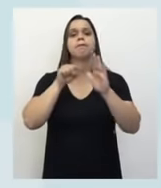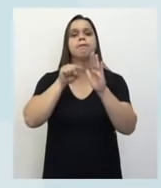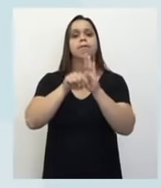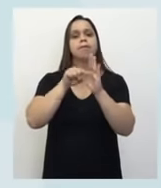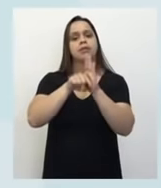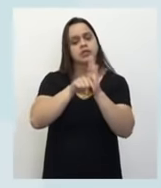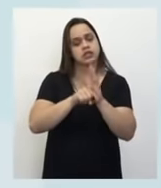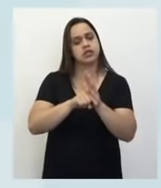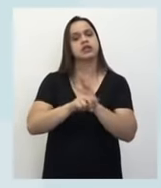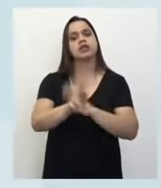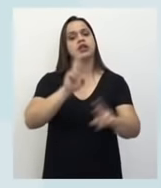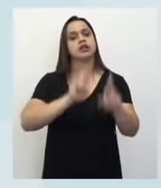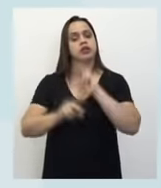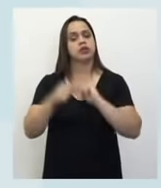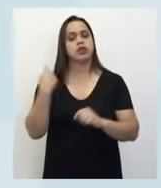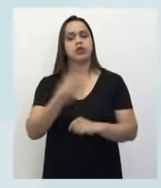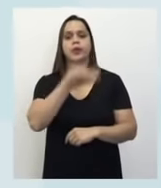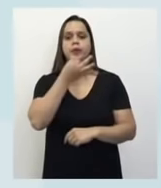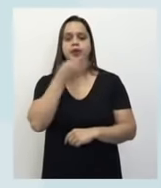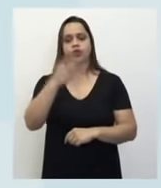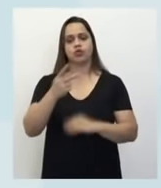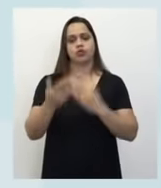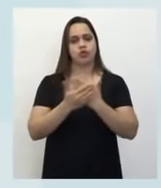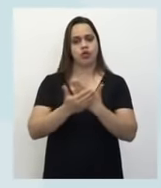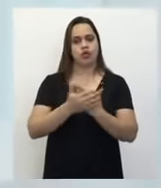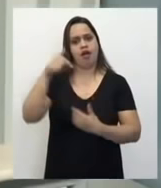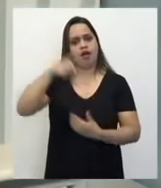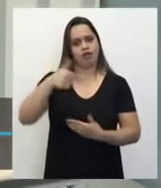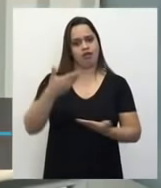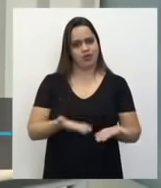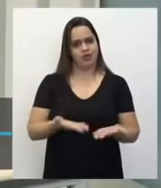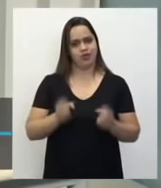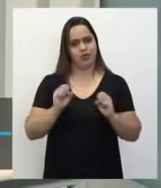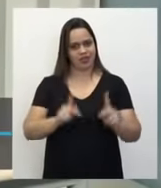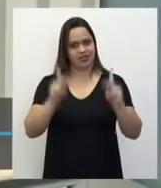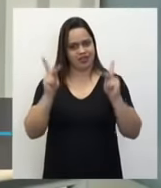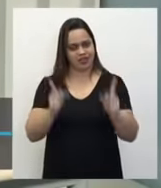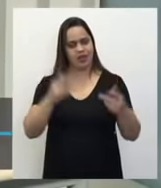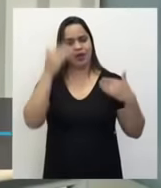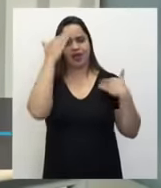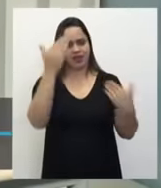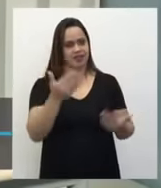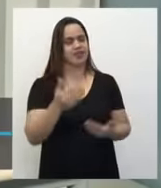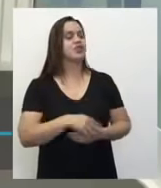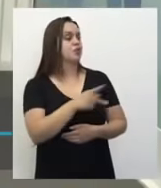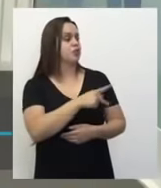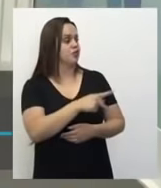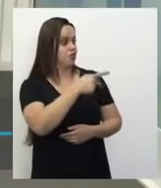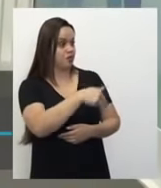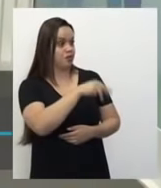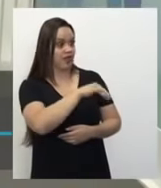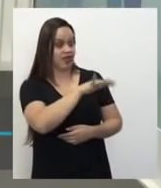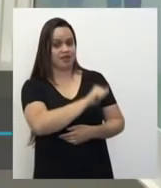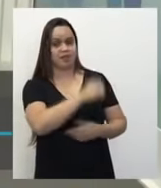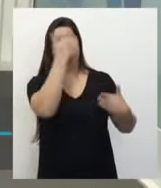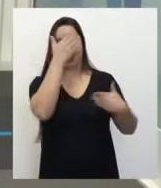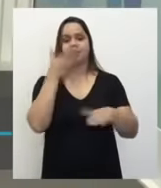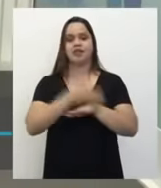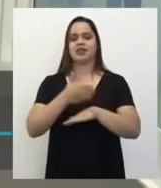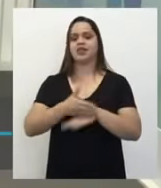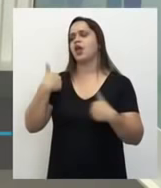link ou através do QR Code, tá certo? Eu agradeço. Professora Márcia, muito obrigada pela participação.